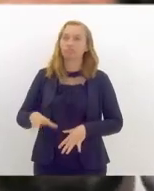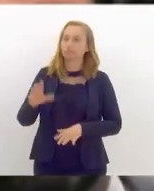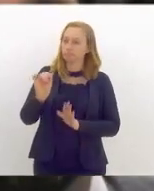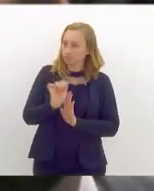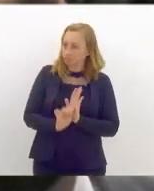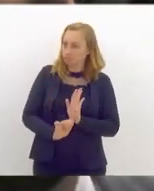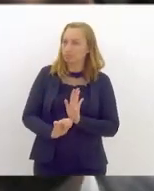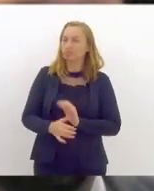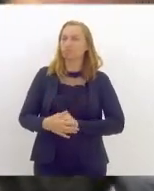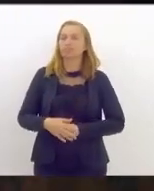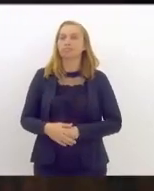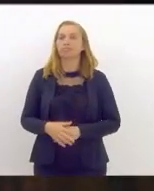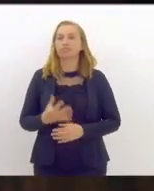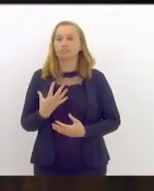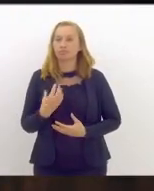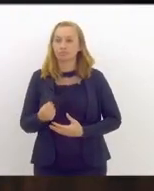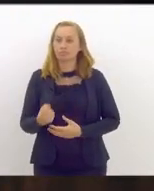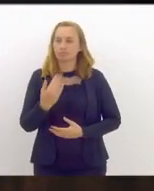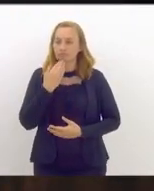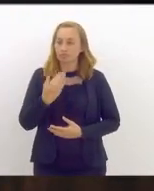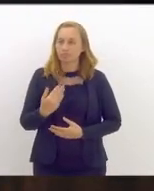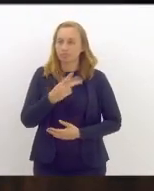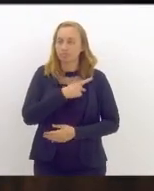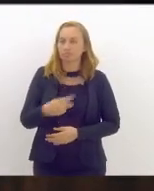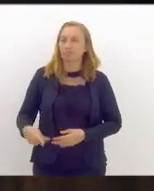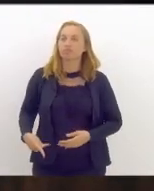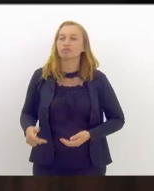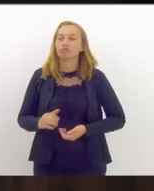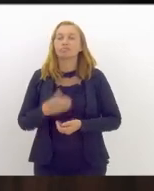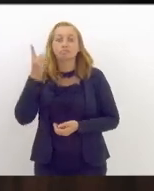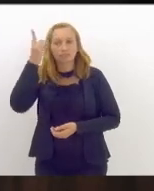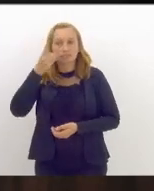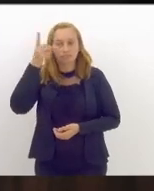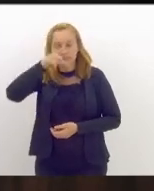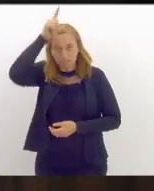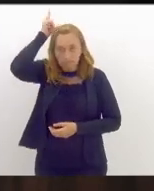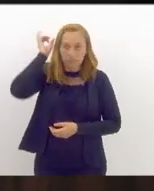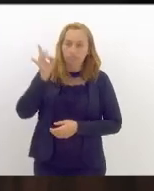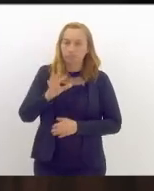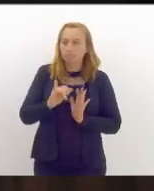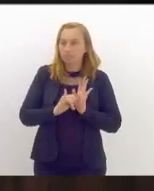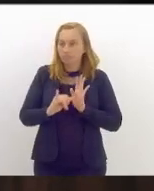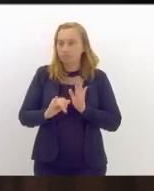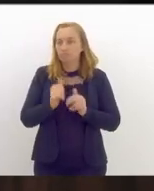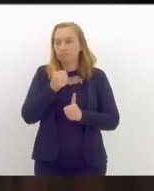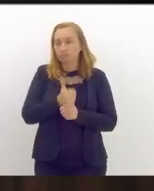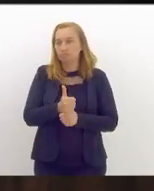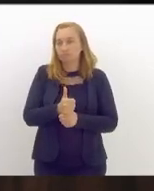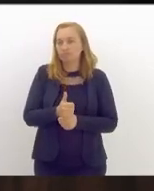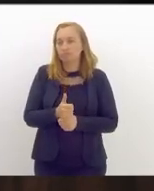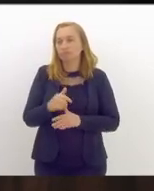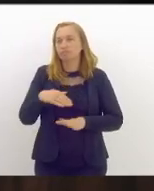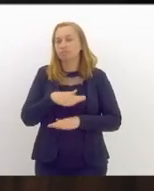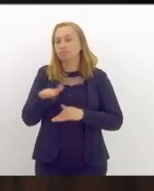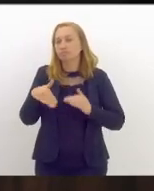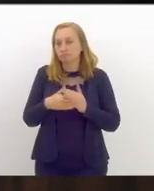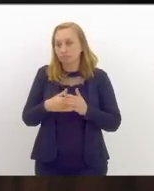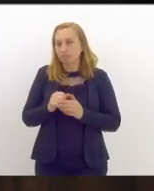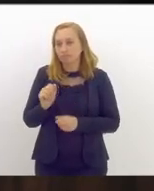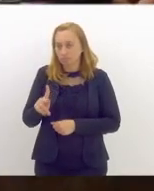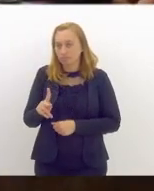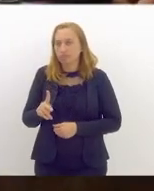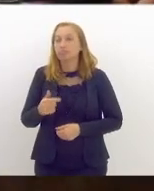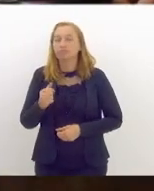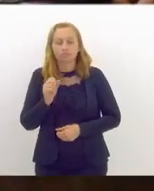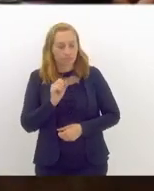que a presidência defere Deputado Luiz nós só vamos publicar substantivo quando tiver todo mundo